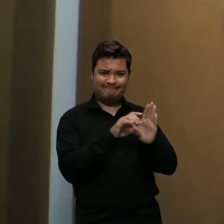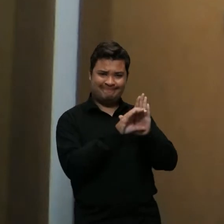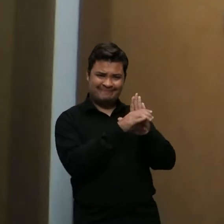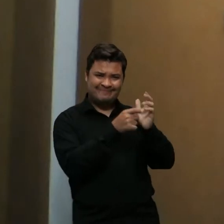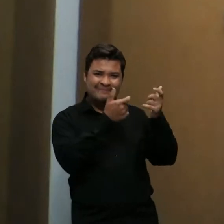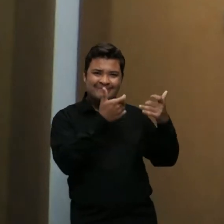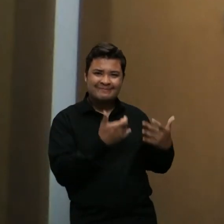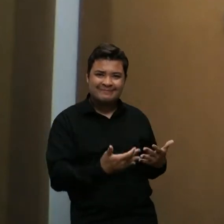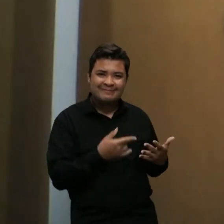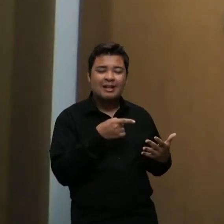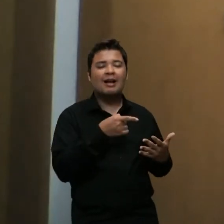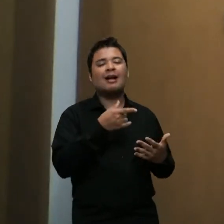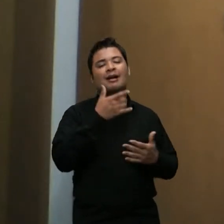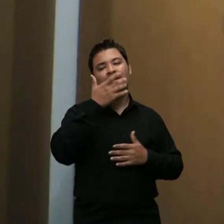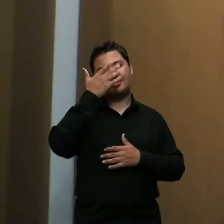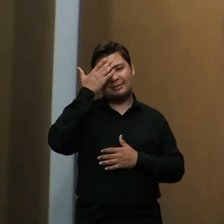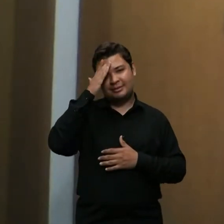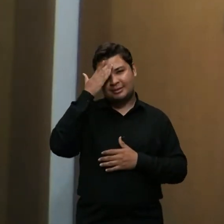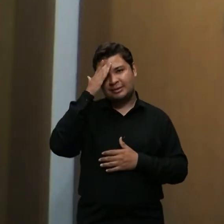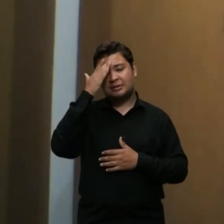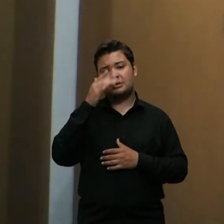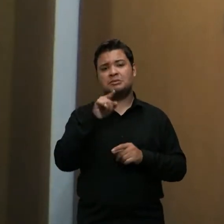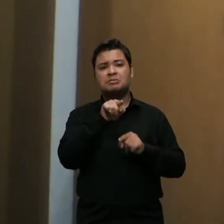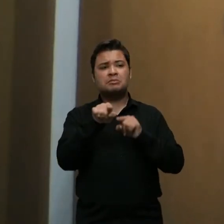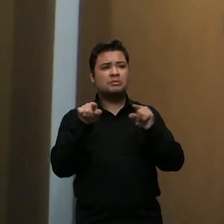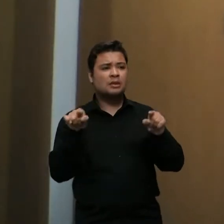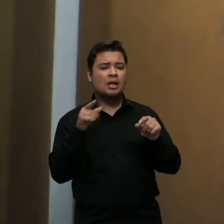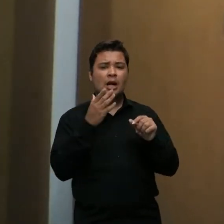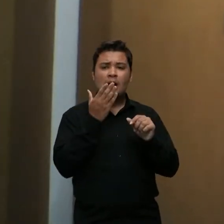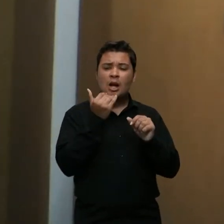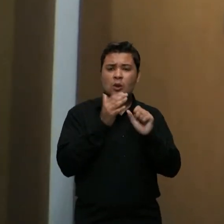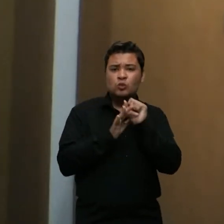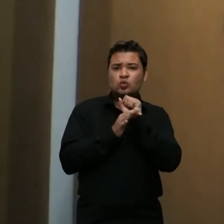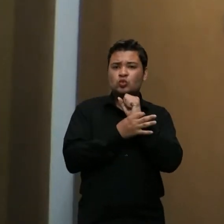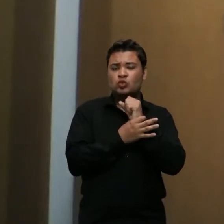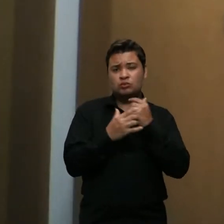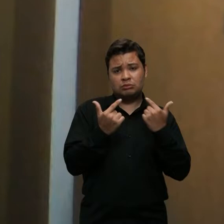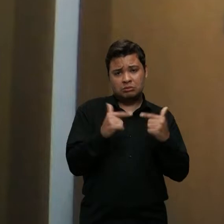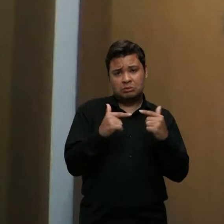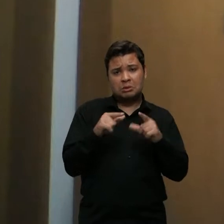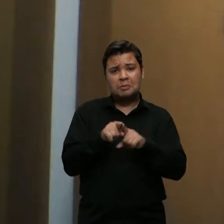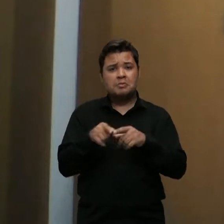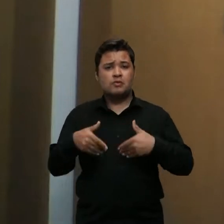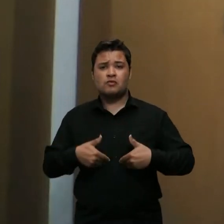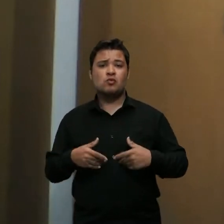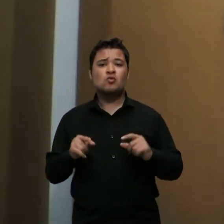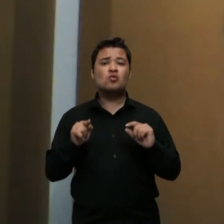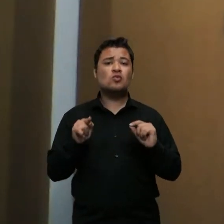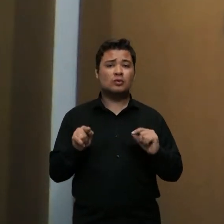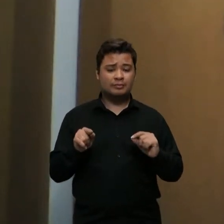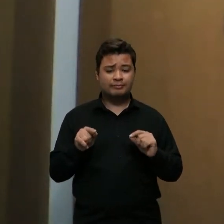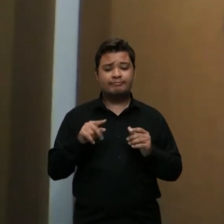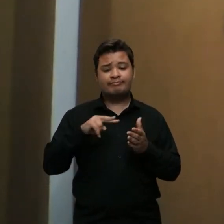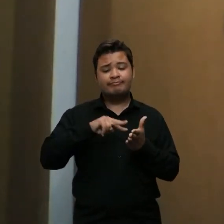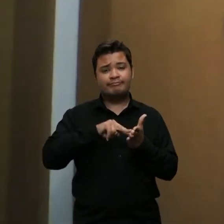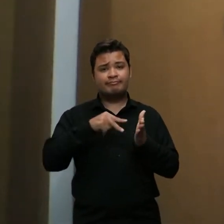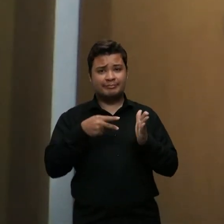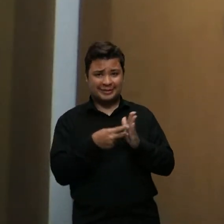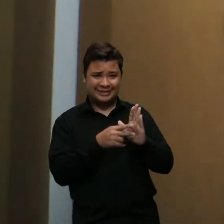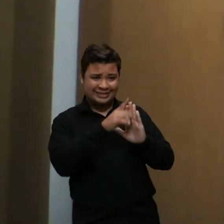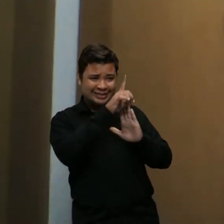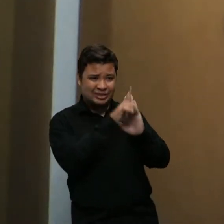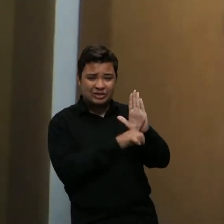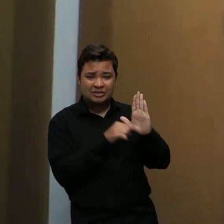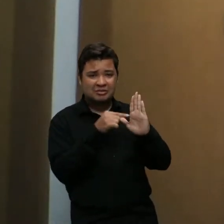consegue compreender o que vem a ser essa insegurança alimentar e fome, que é nada mais do que uma condição que fere esse